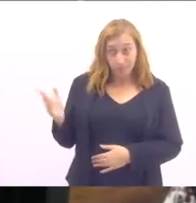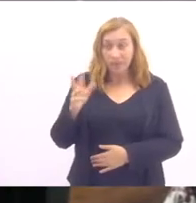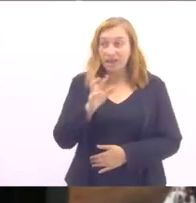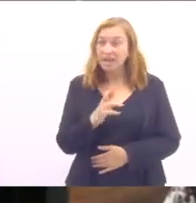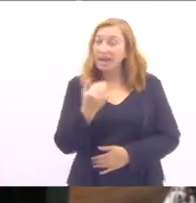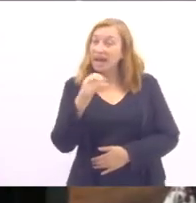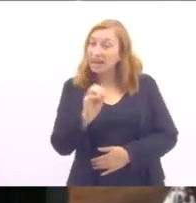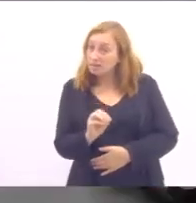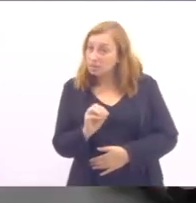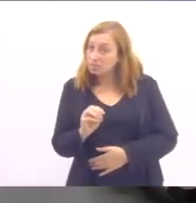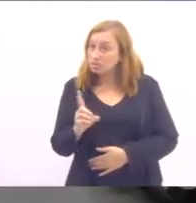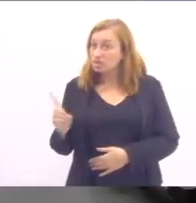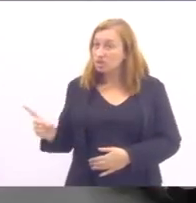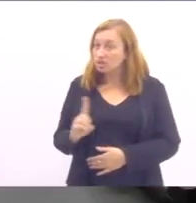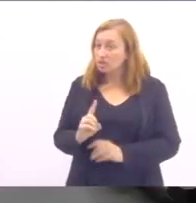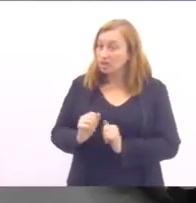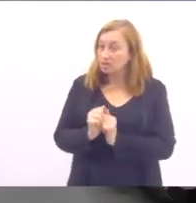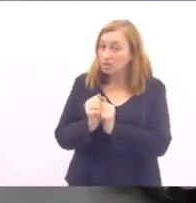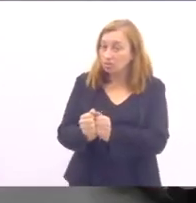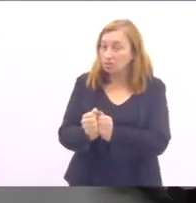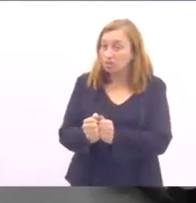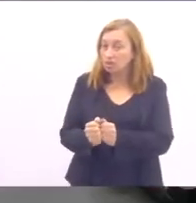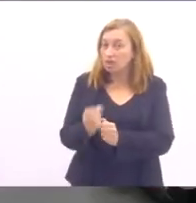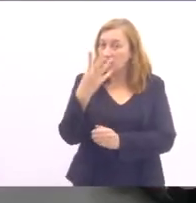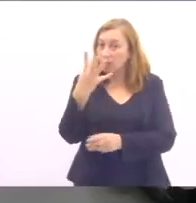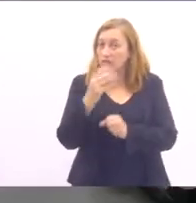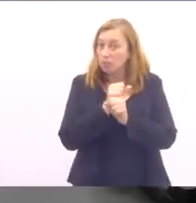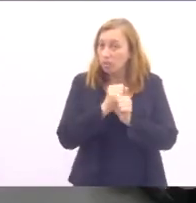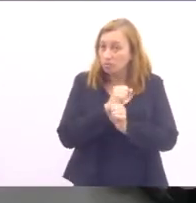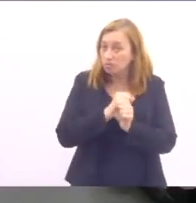Ricardo, que vem nos assessorando há 4 anos